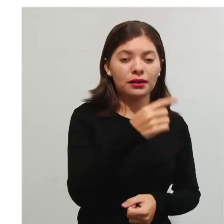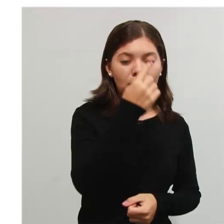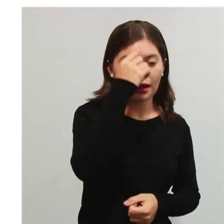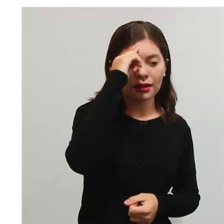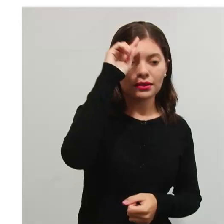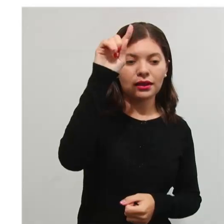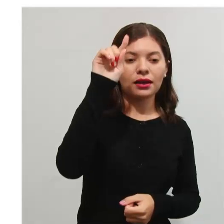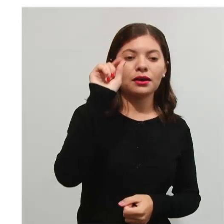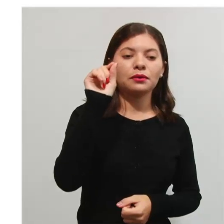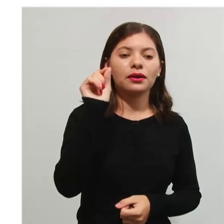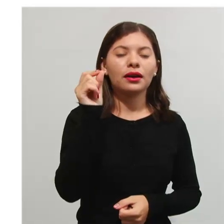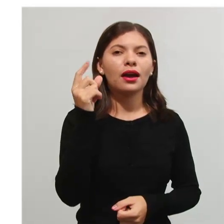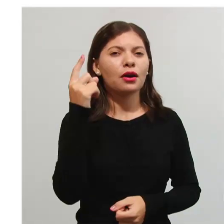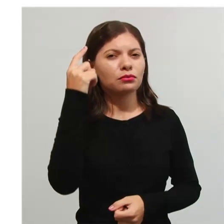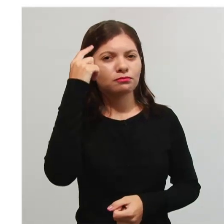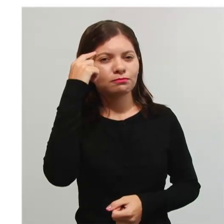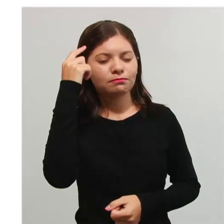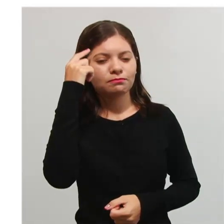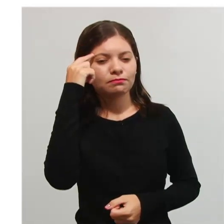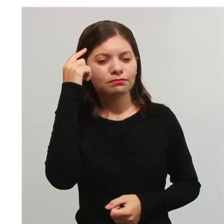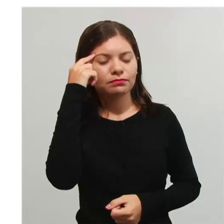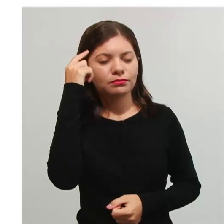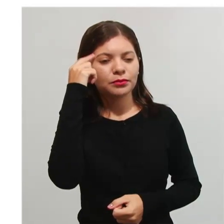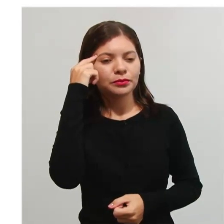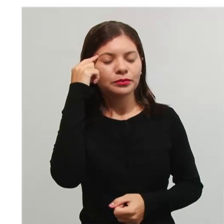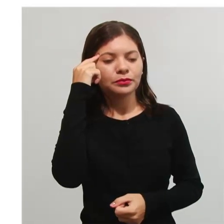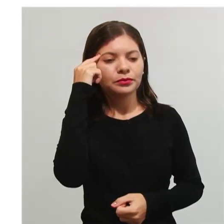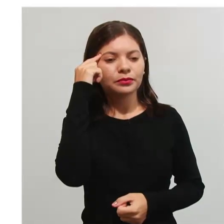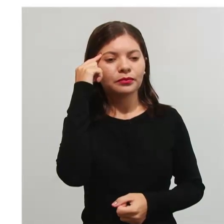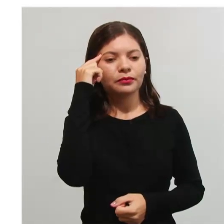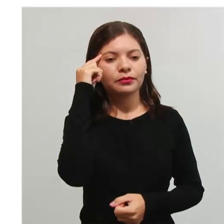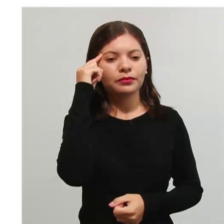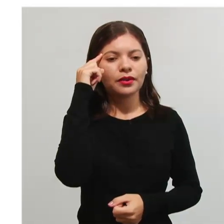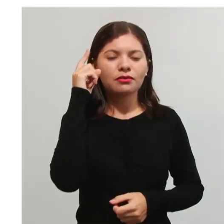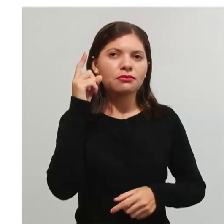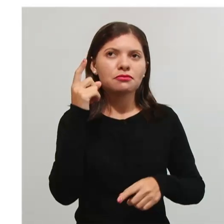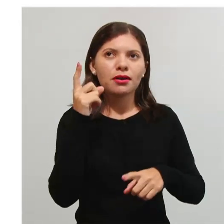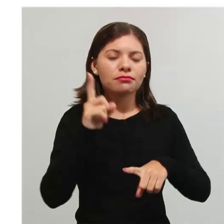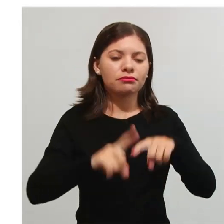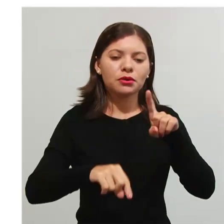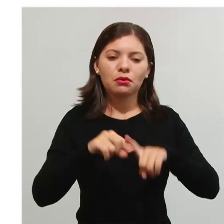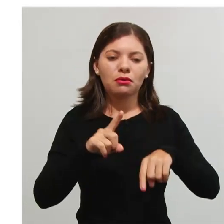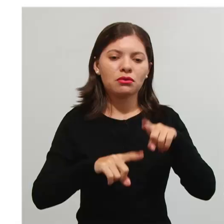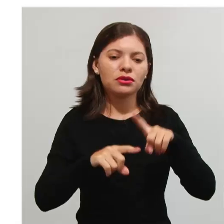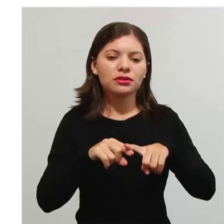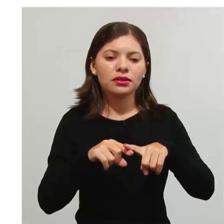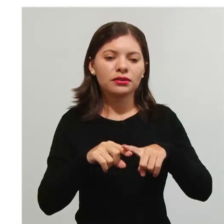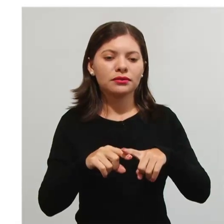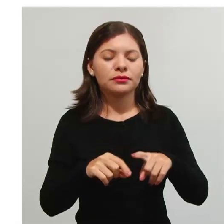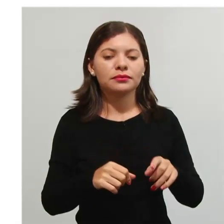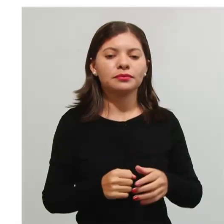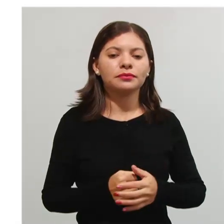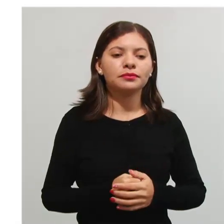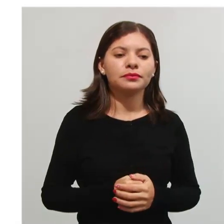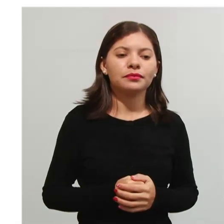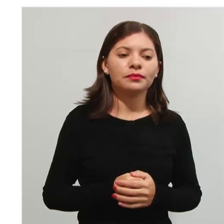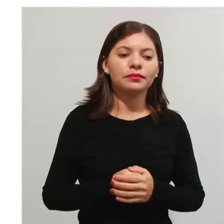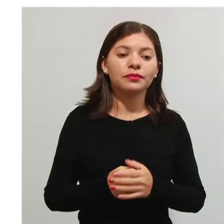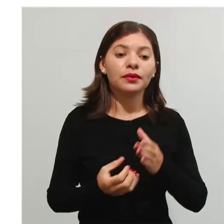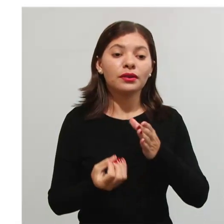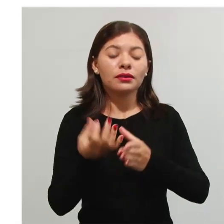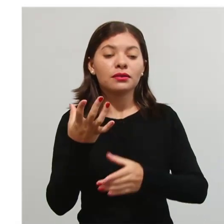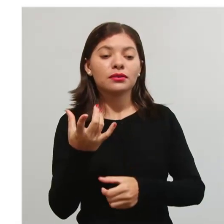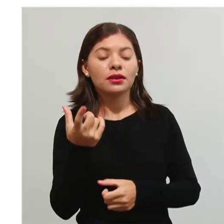já é a representação mental de uma coisa concreta ou abstrata, a